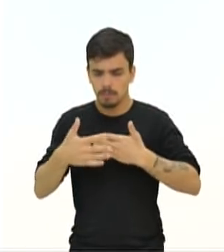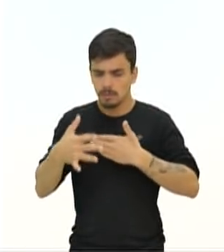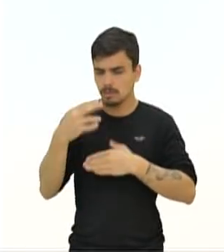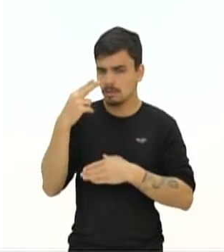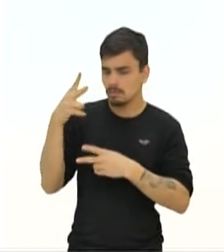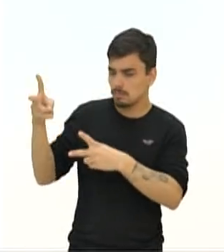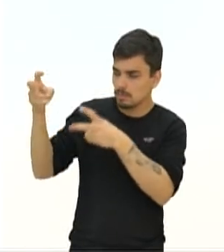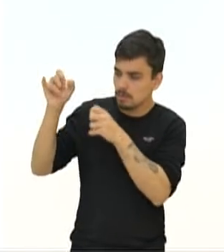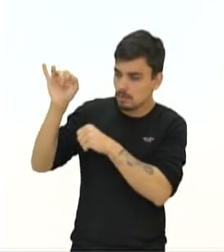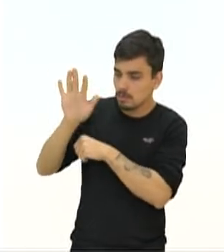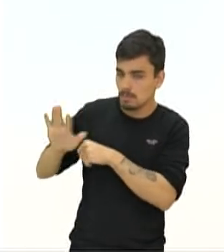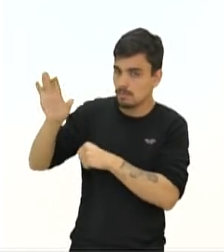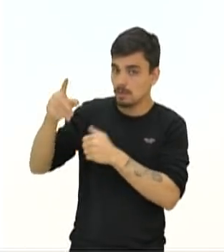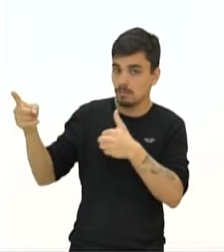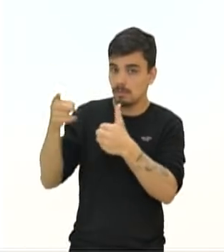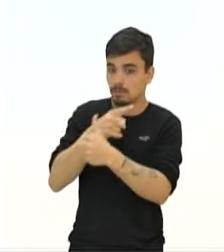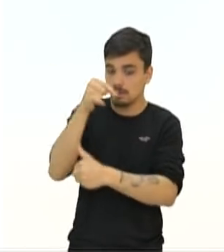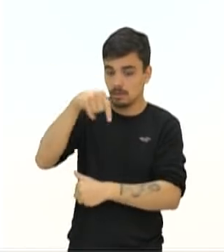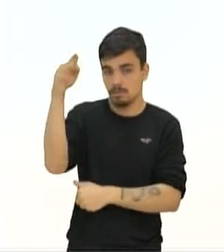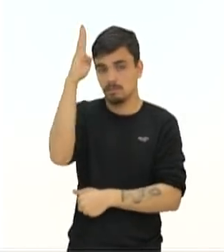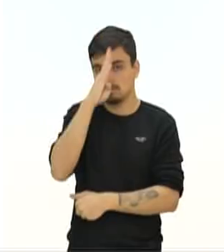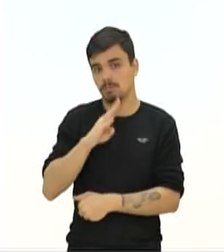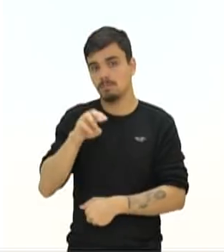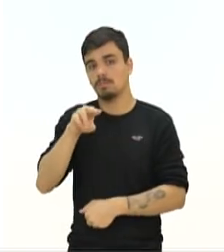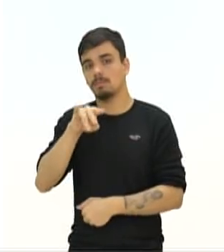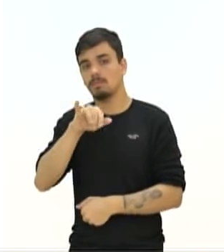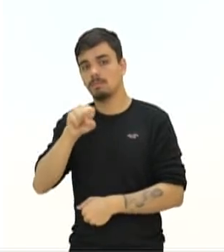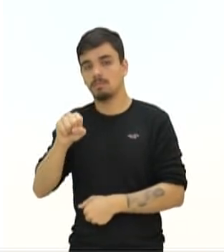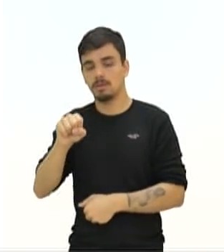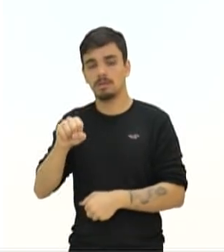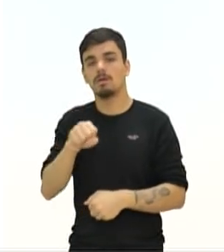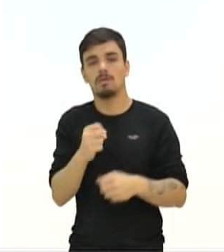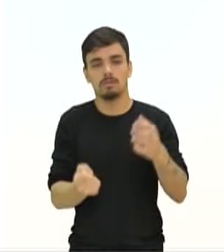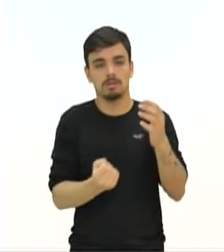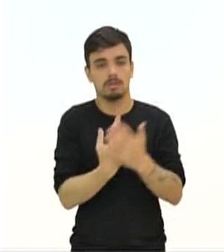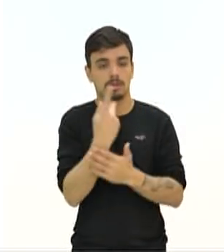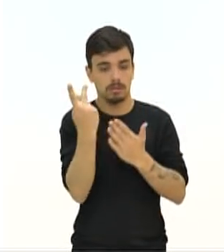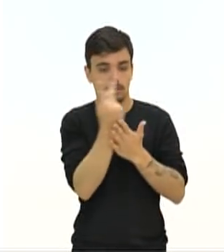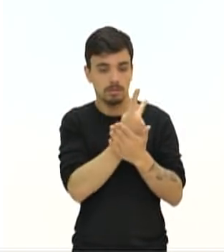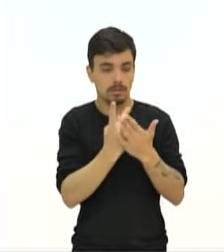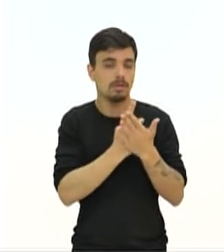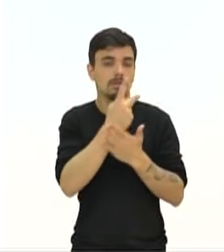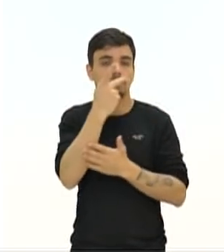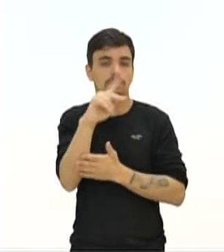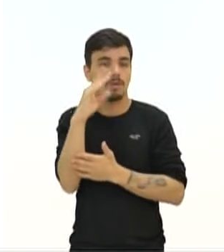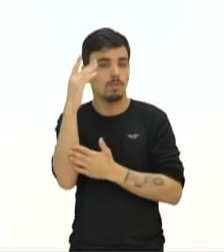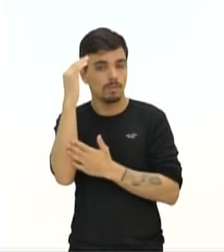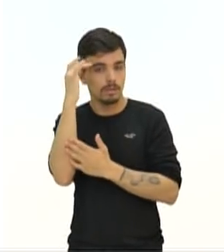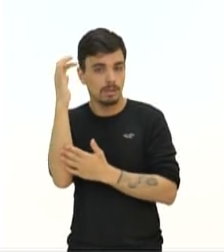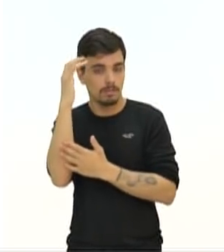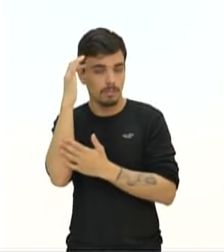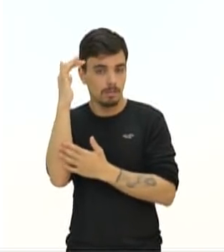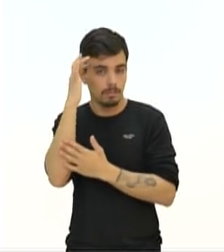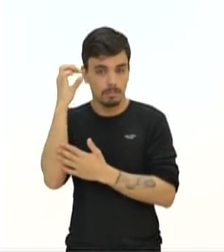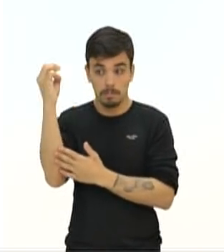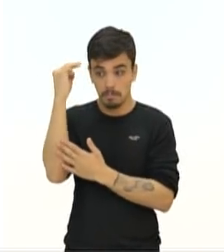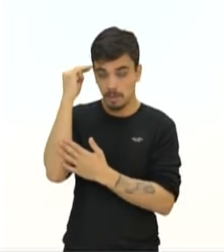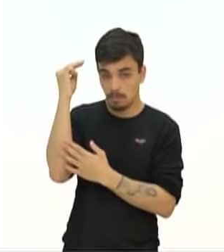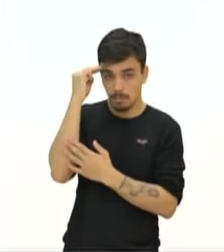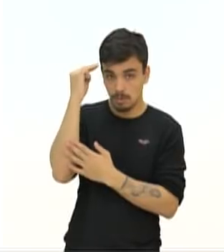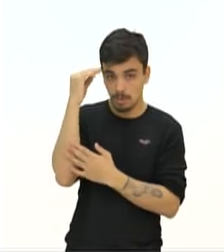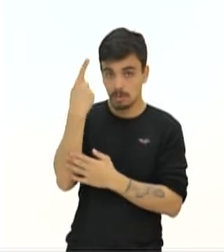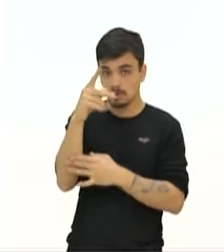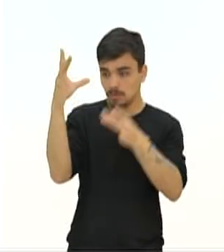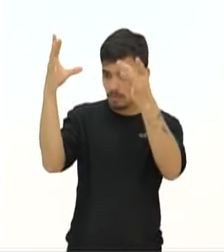da obra, né, Primeira Missa no Brasil, de Vítor Meirelles, crie um desenho de memória, tentando trazer o máximo de detalhes que